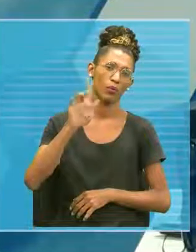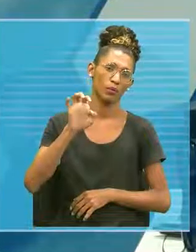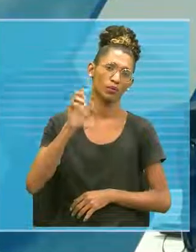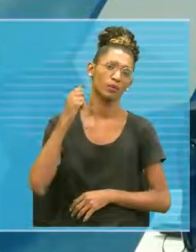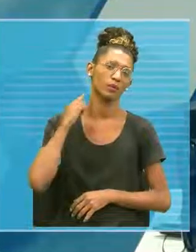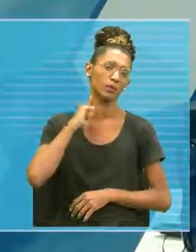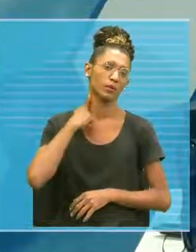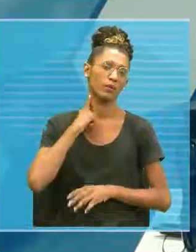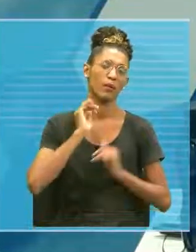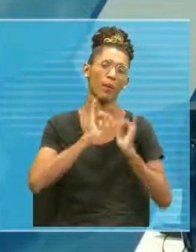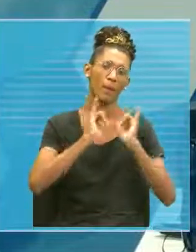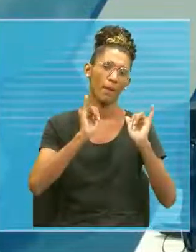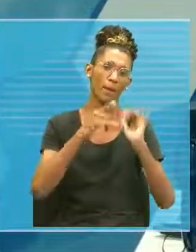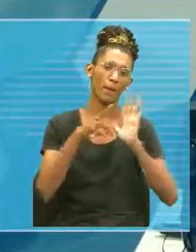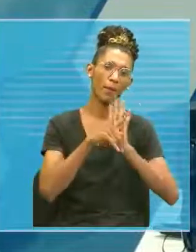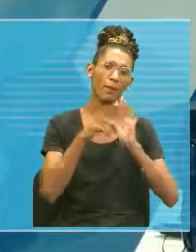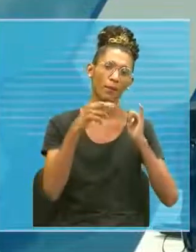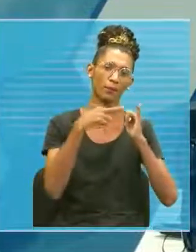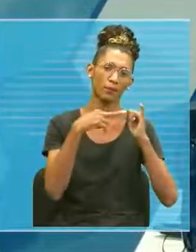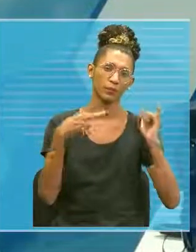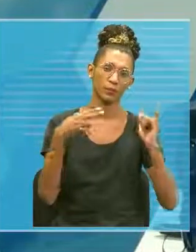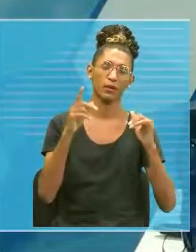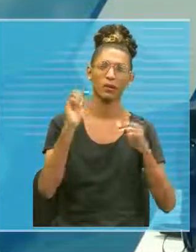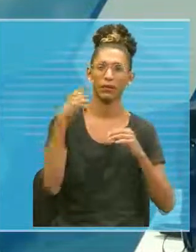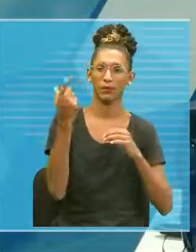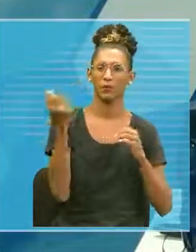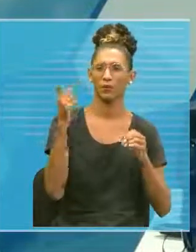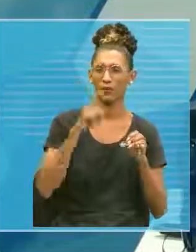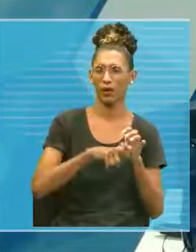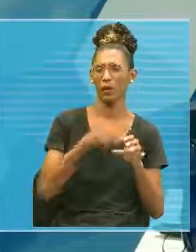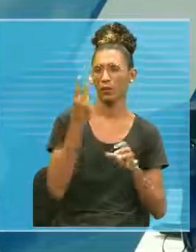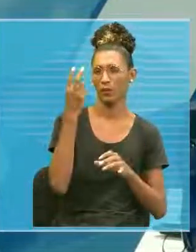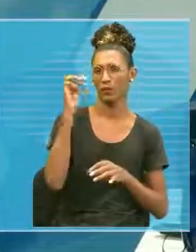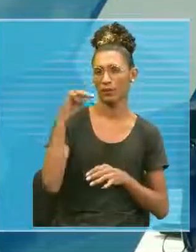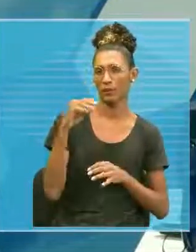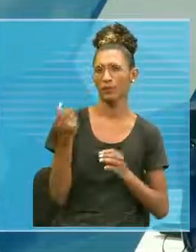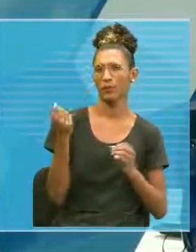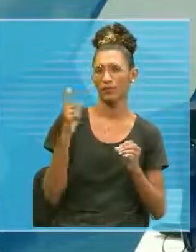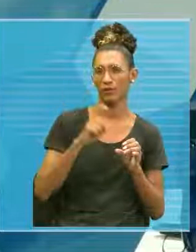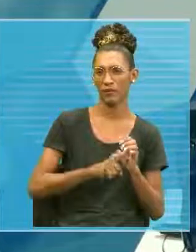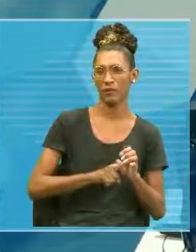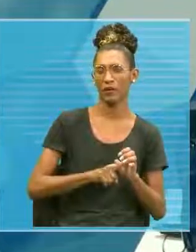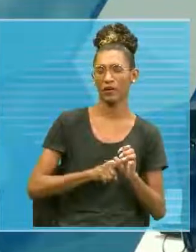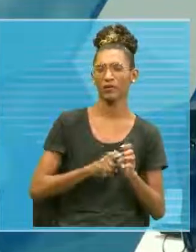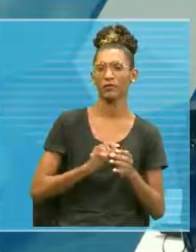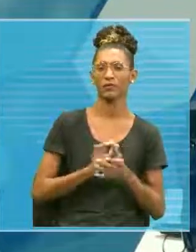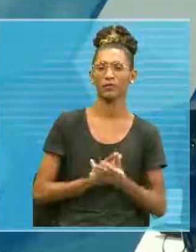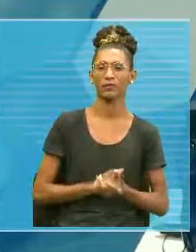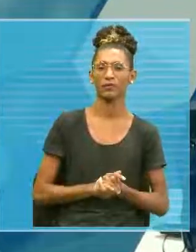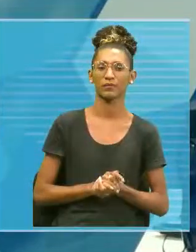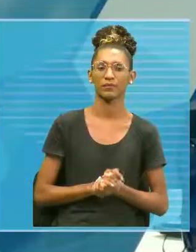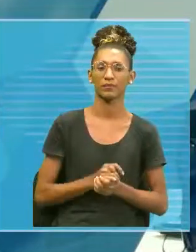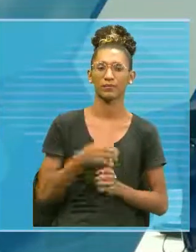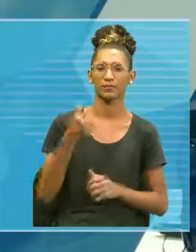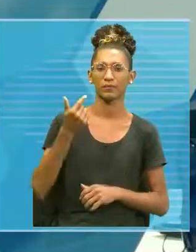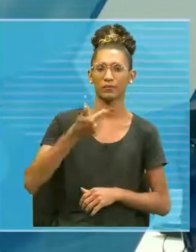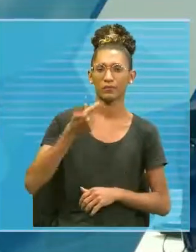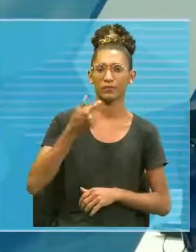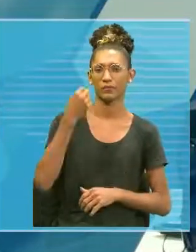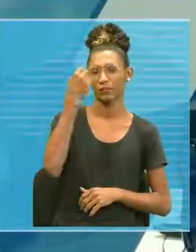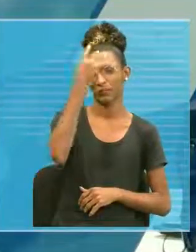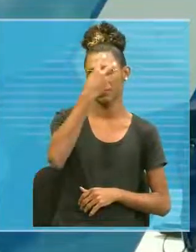avisos do canal a educação e já a gente volta são dois minutos mais ou menos a gente volta para a segunda